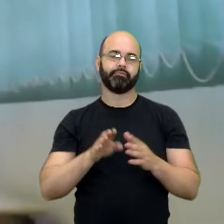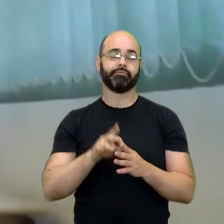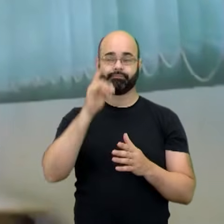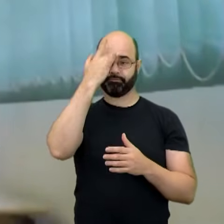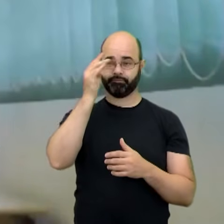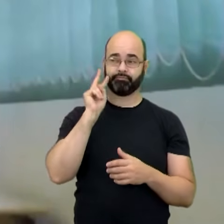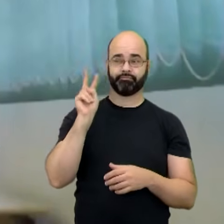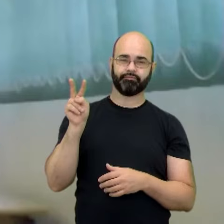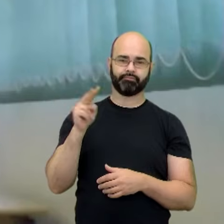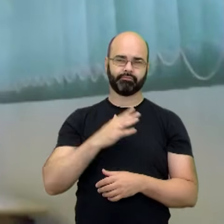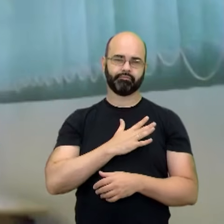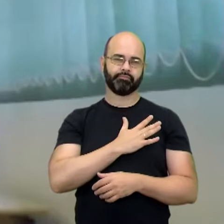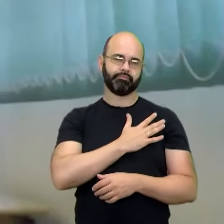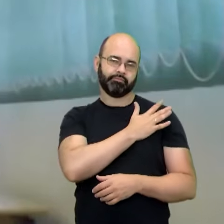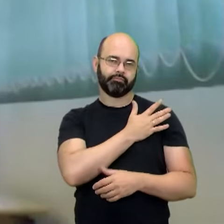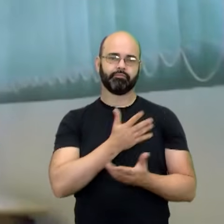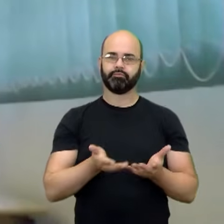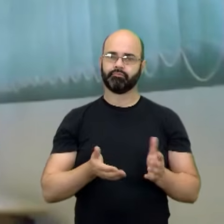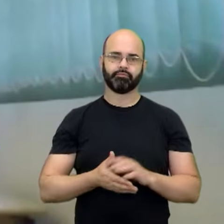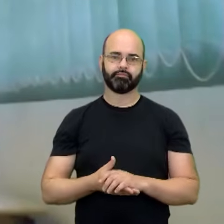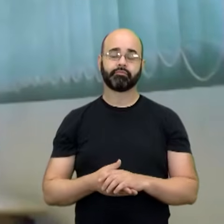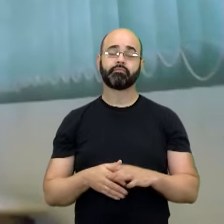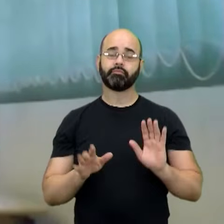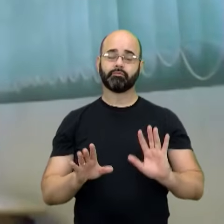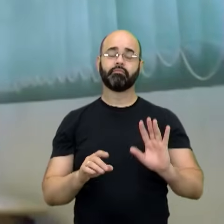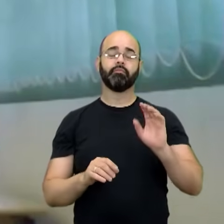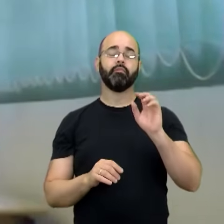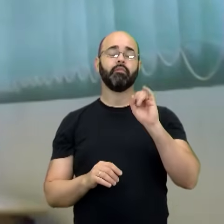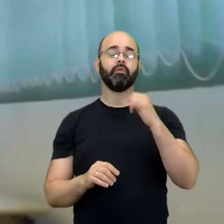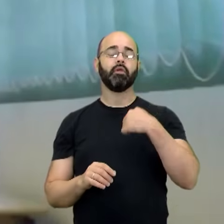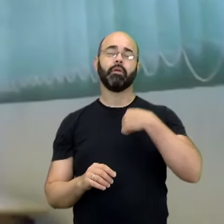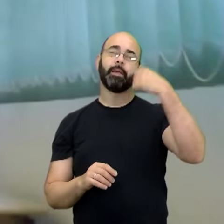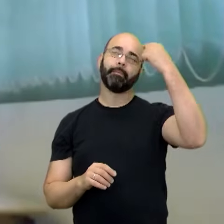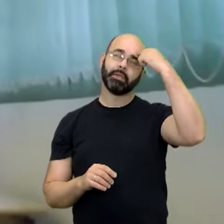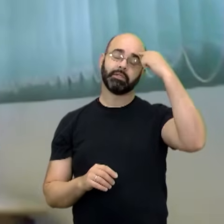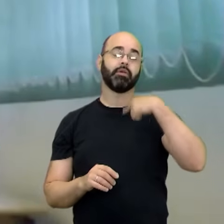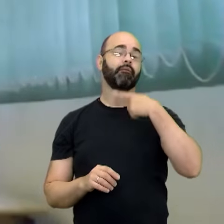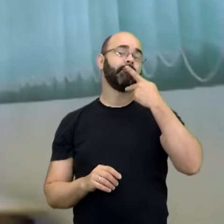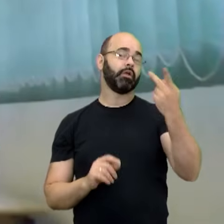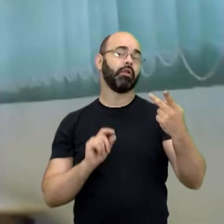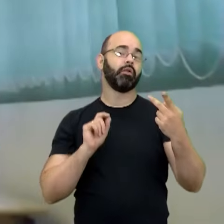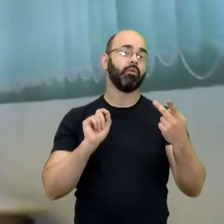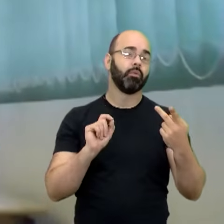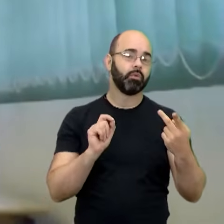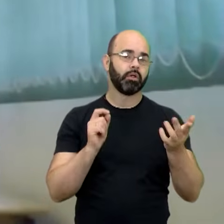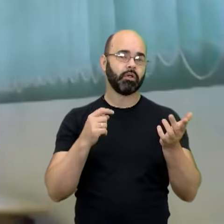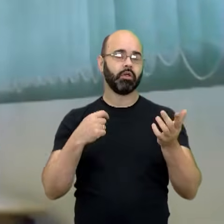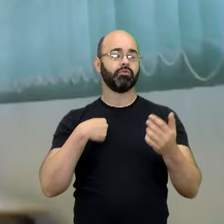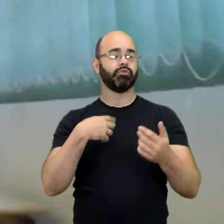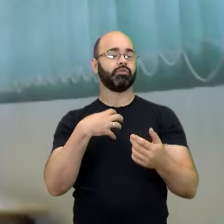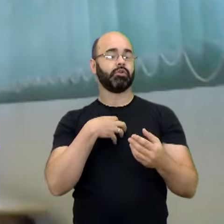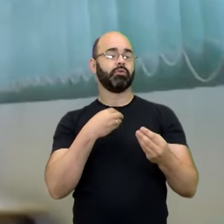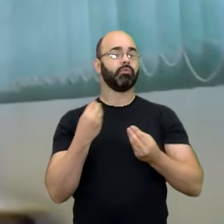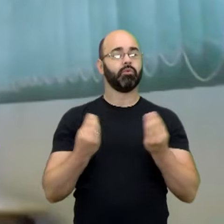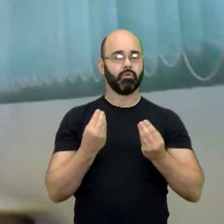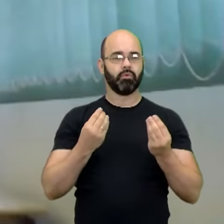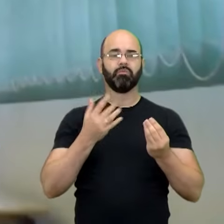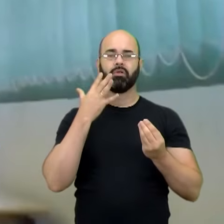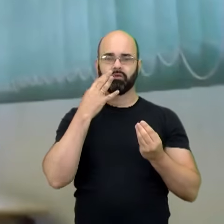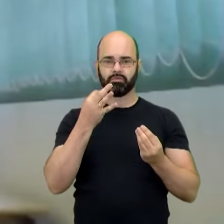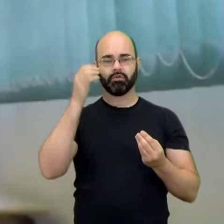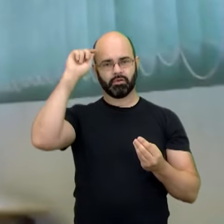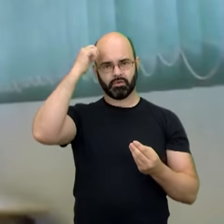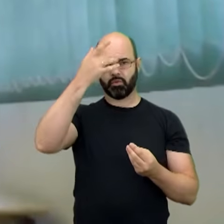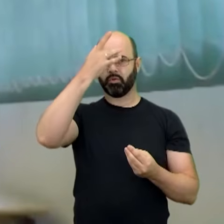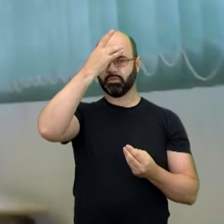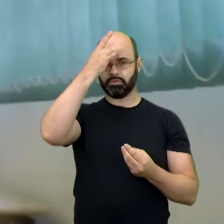ela faz você pensar no que você pensa, você pensar no que você fala, você pensar nas suas ações. Então, a importância da consciência negra